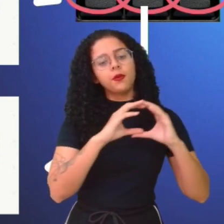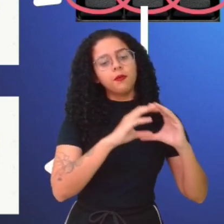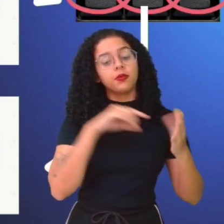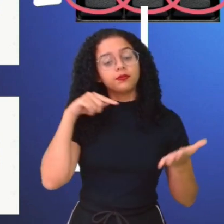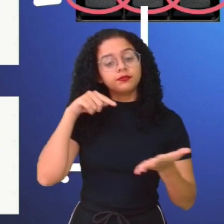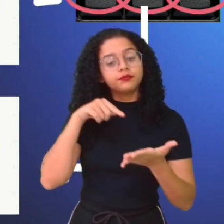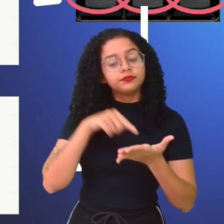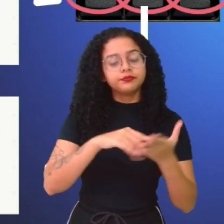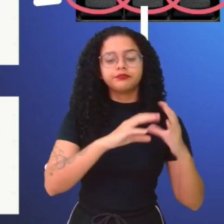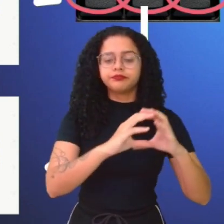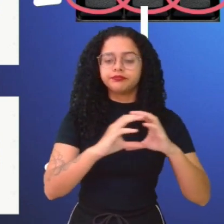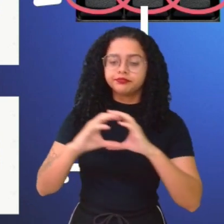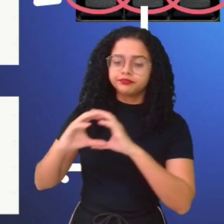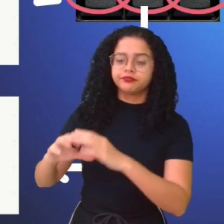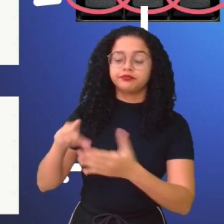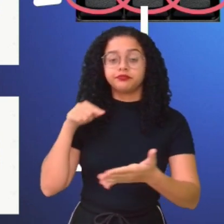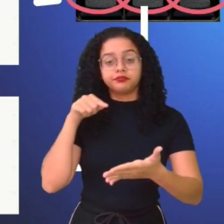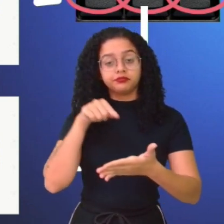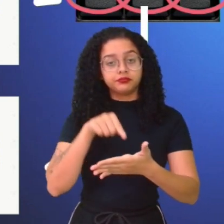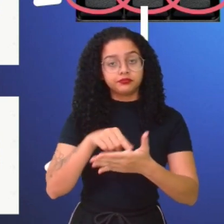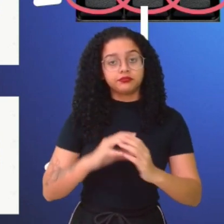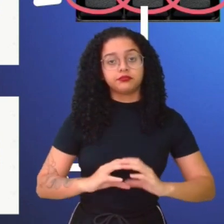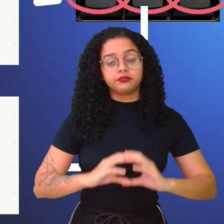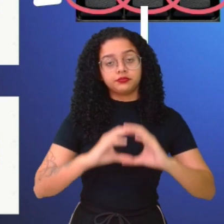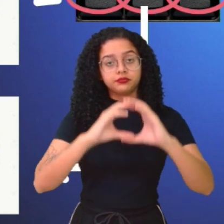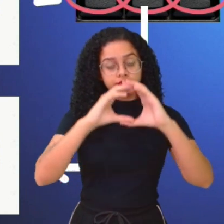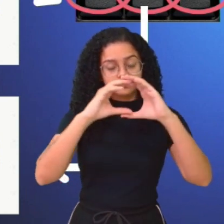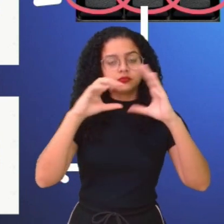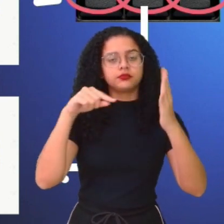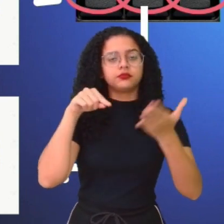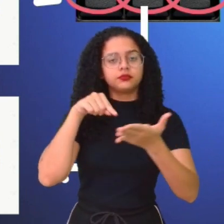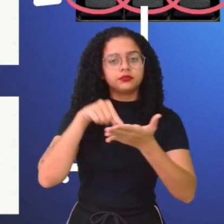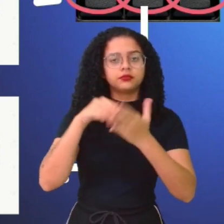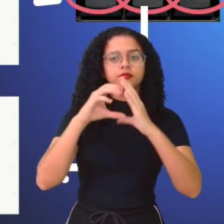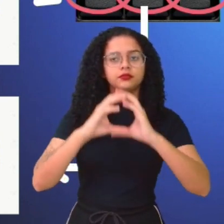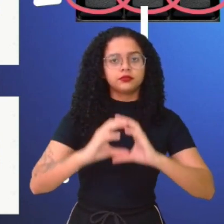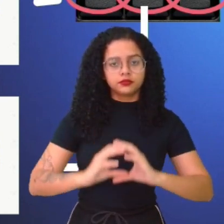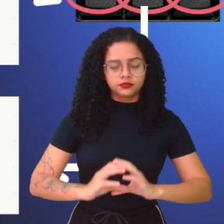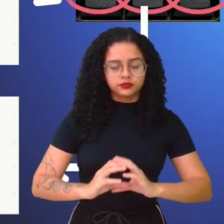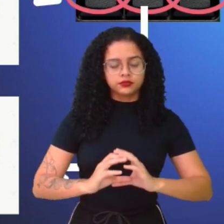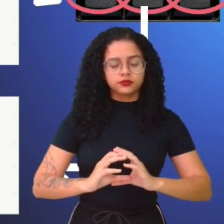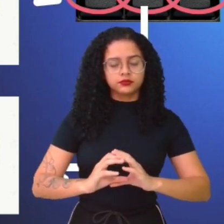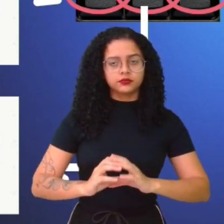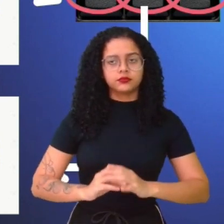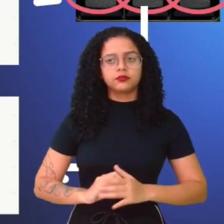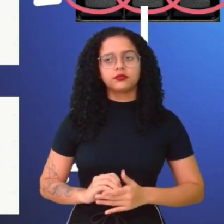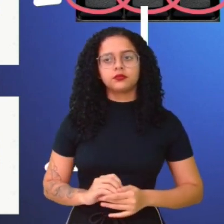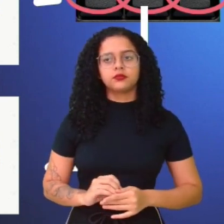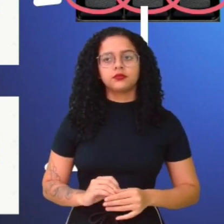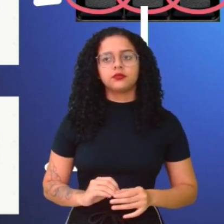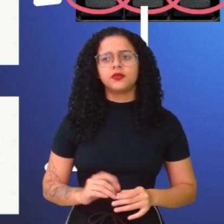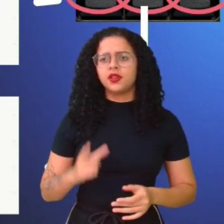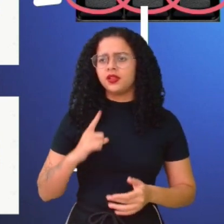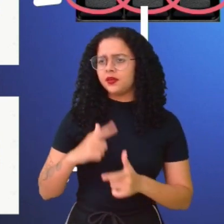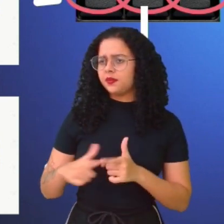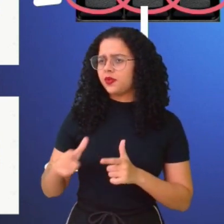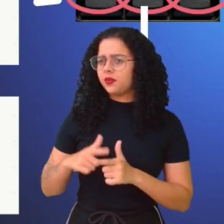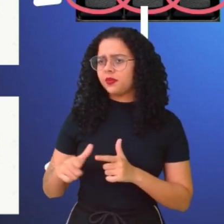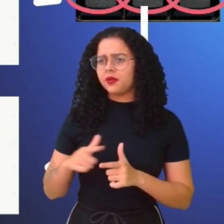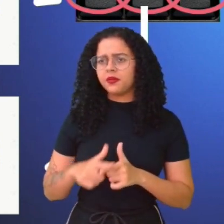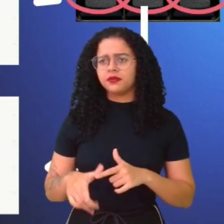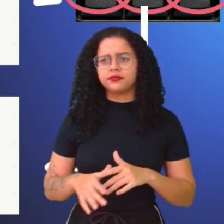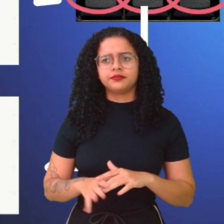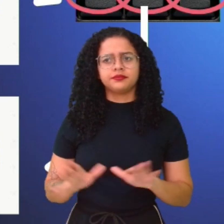para a esquerda, na setinha para cima e na setinha para baixo. Então, algum problema nisso aí, Carla, que não. A gente pode